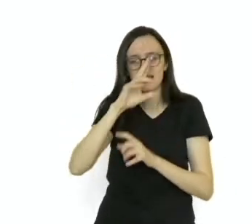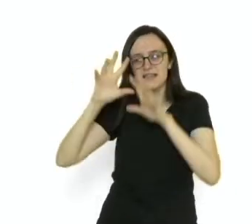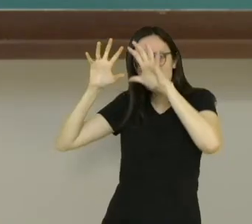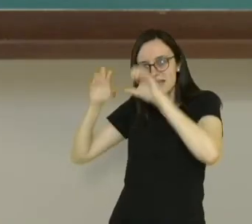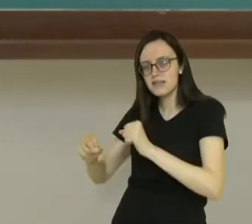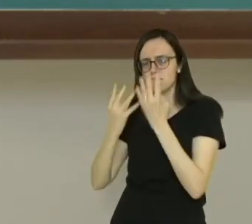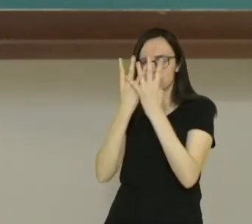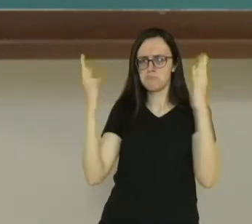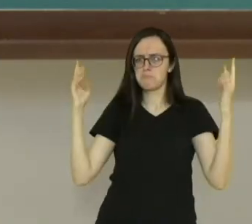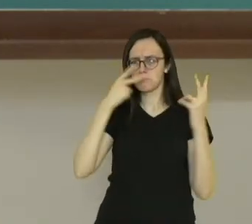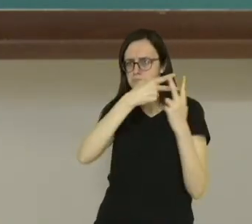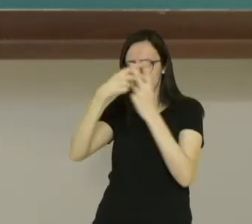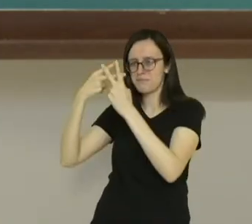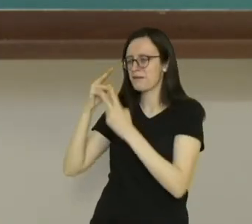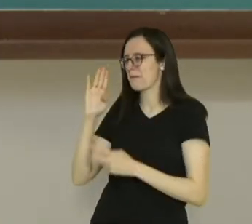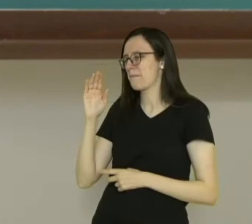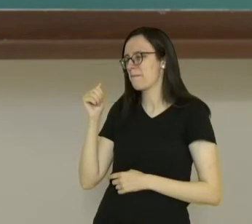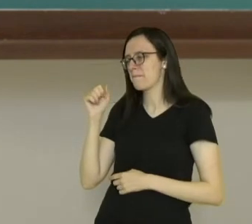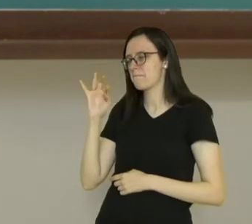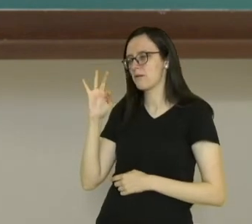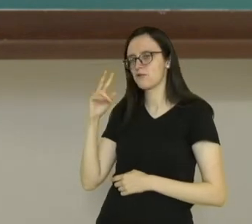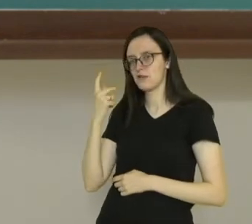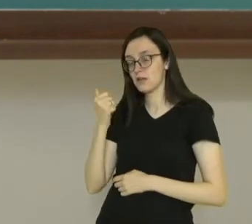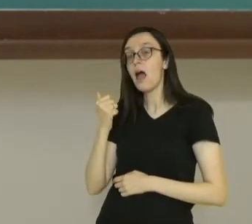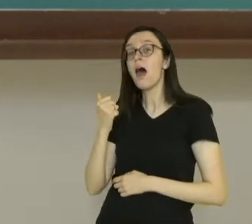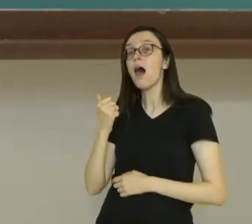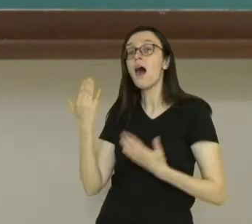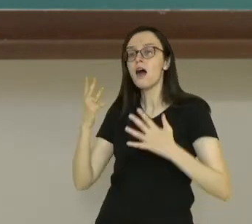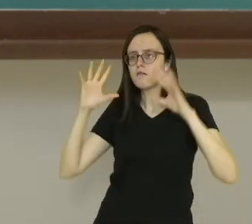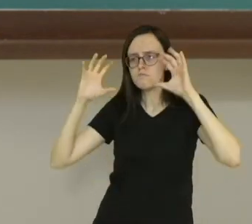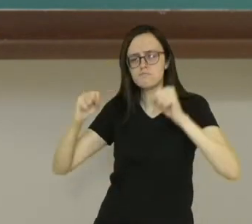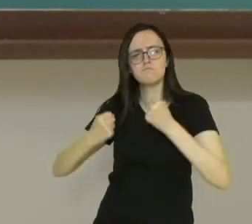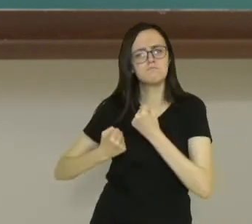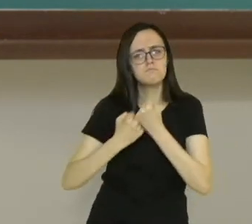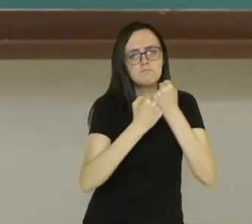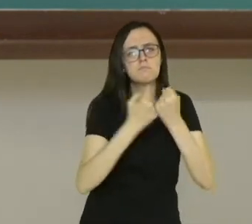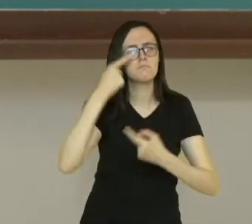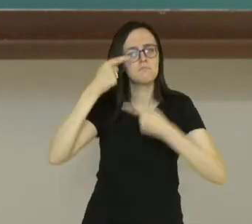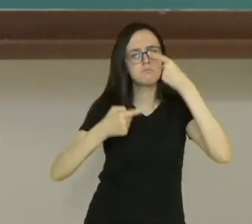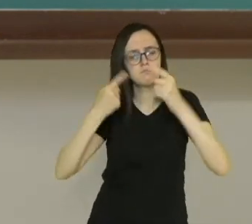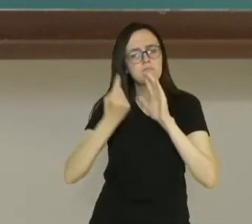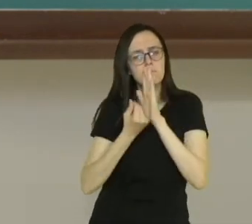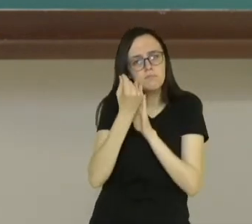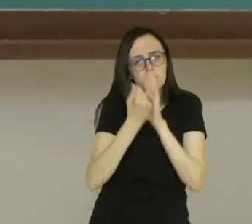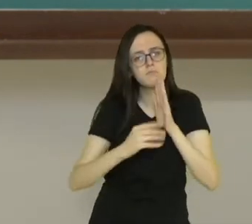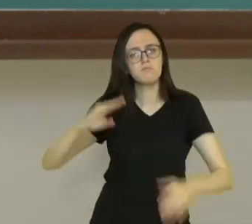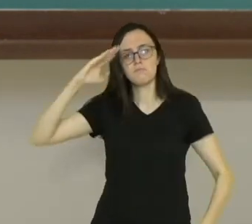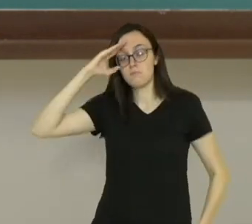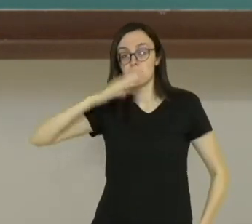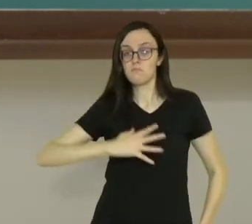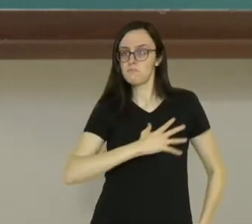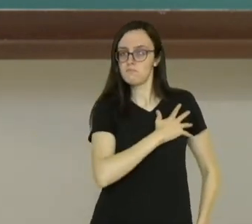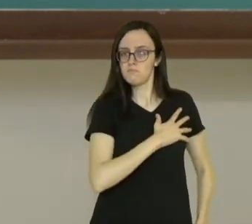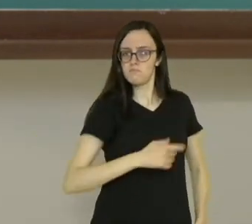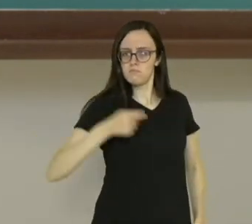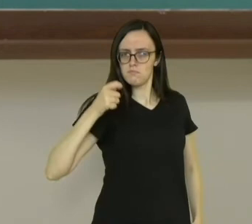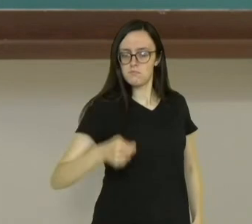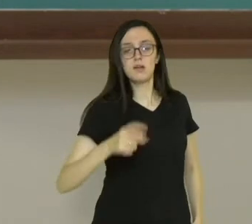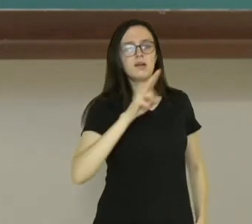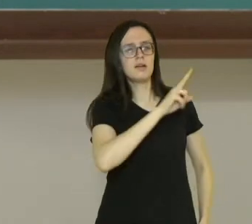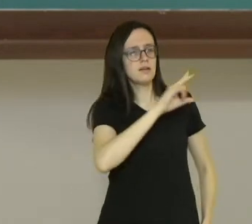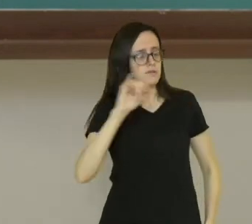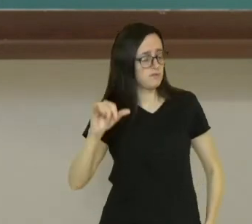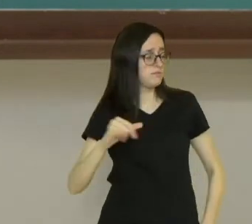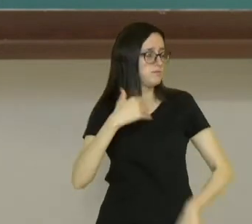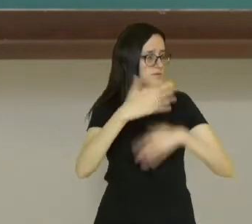da Bastilha, nós vamos ver que, apoiados por políticos burgueses e militares, um general que vai dar pano para